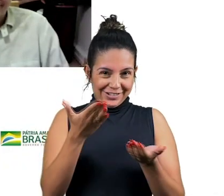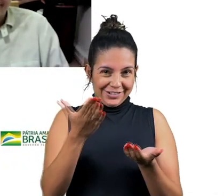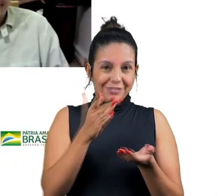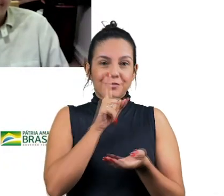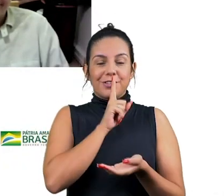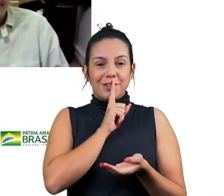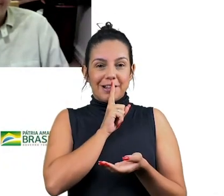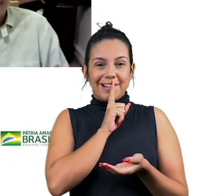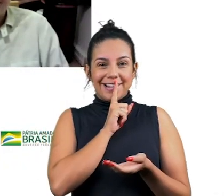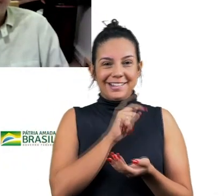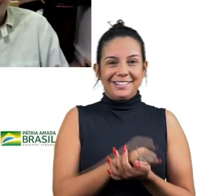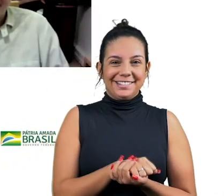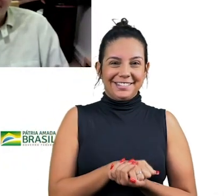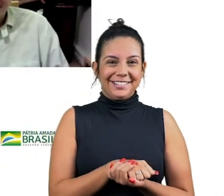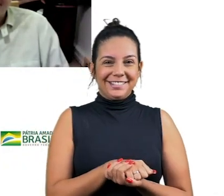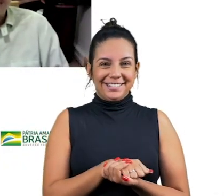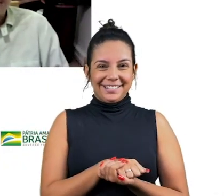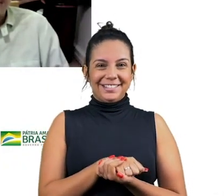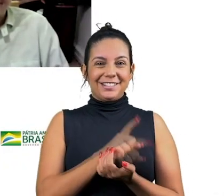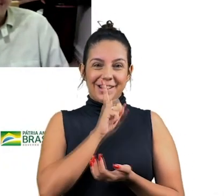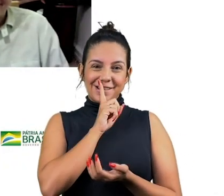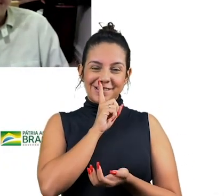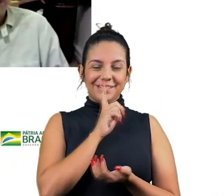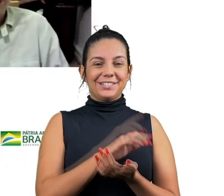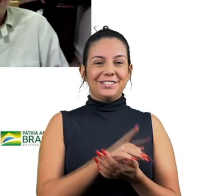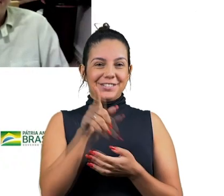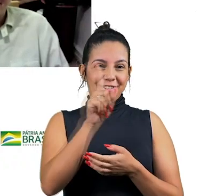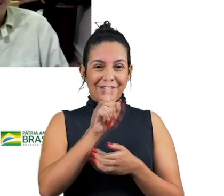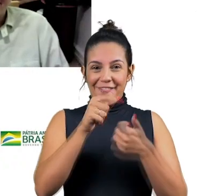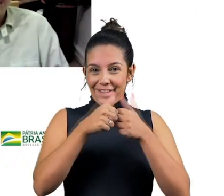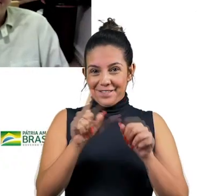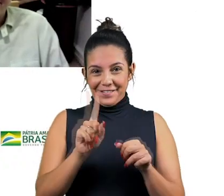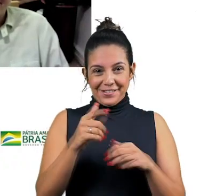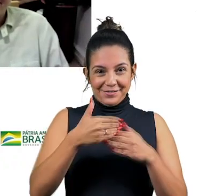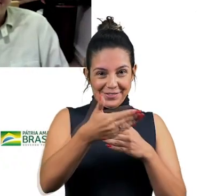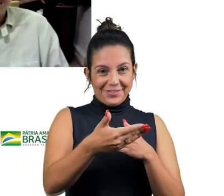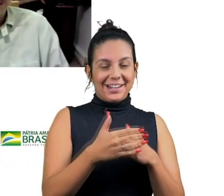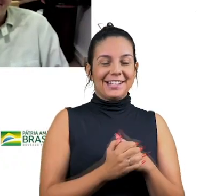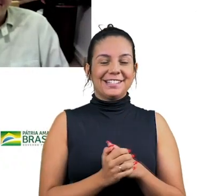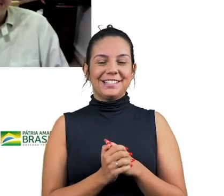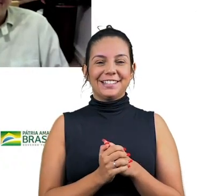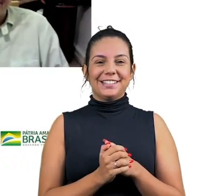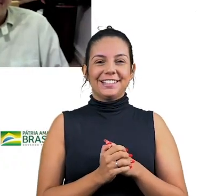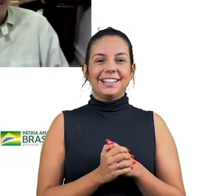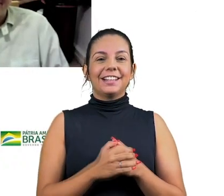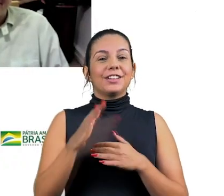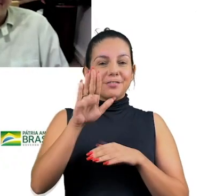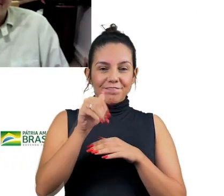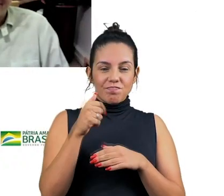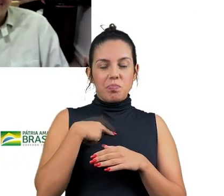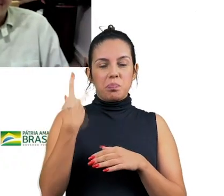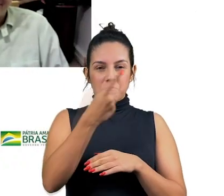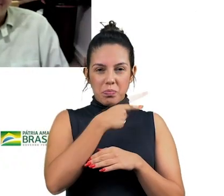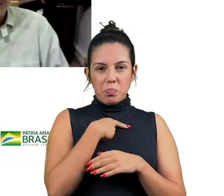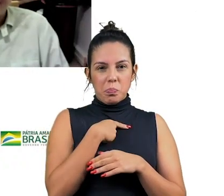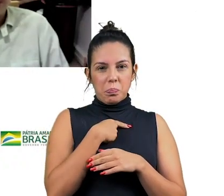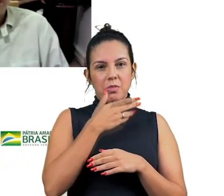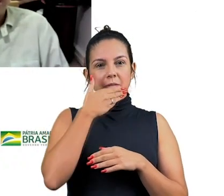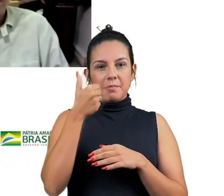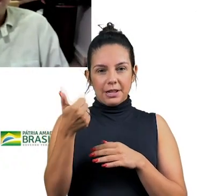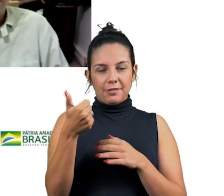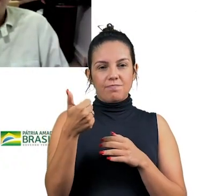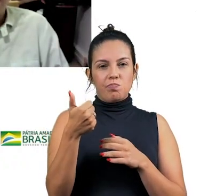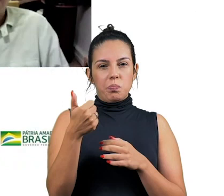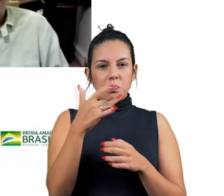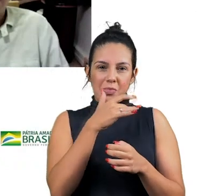agora calado, modestamente calado, coisa que ele não vai ficar daqui para frente, e eu envio as minhas